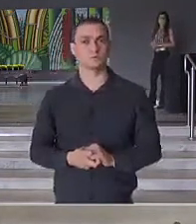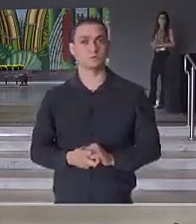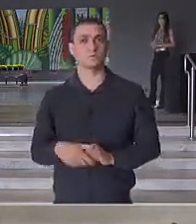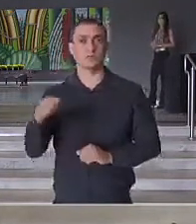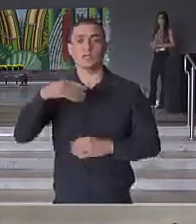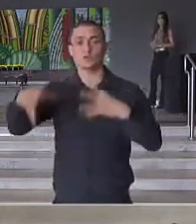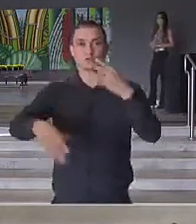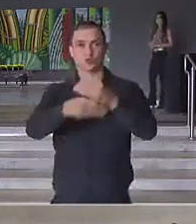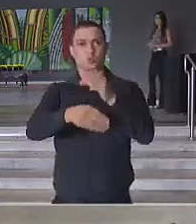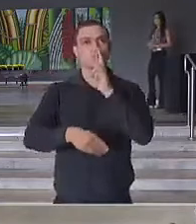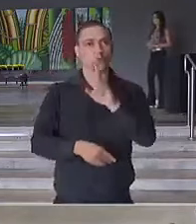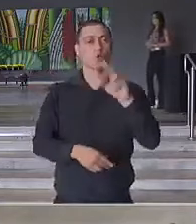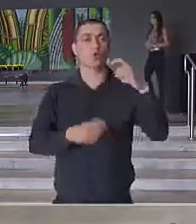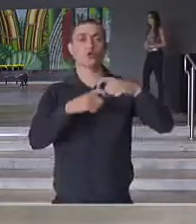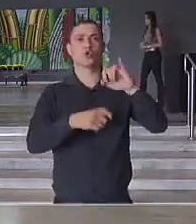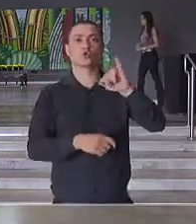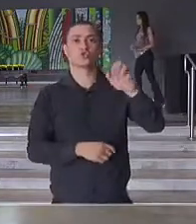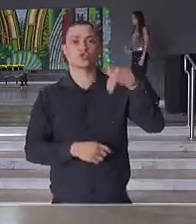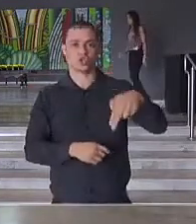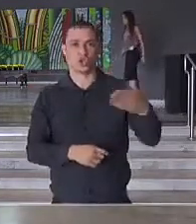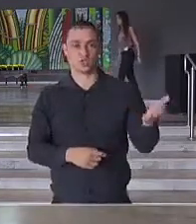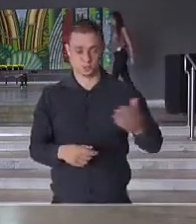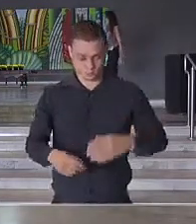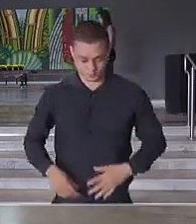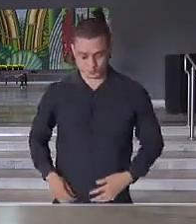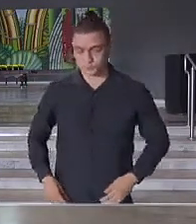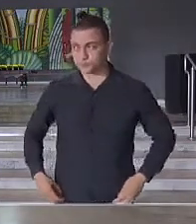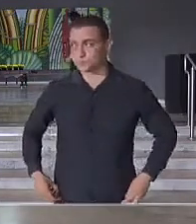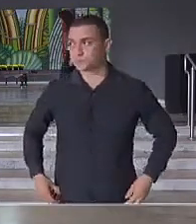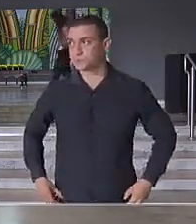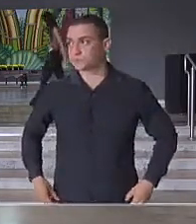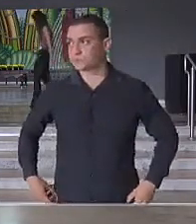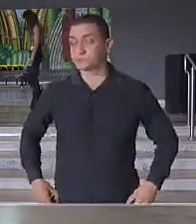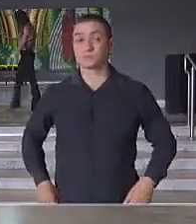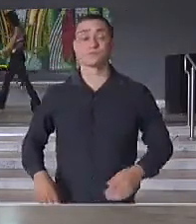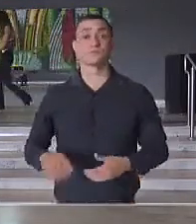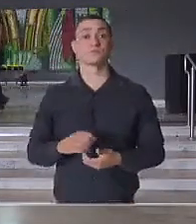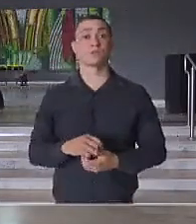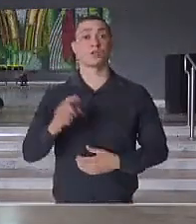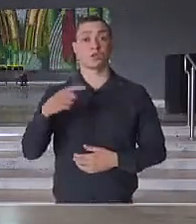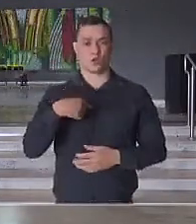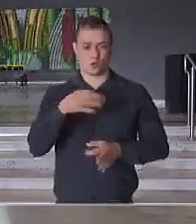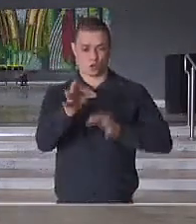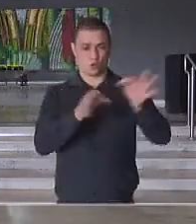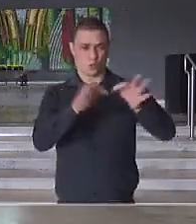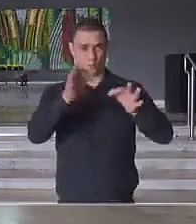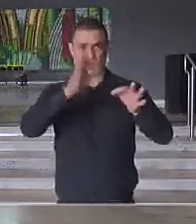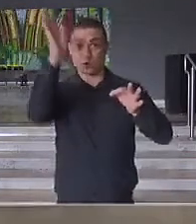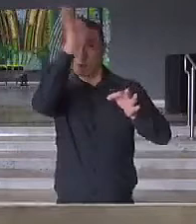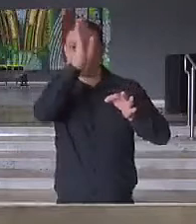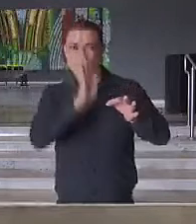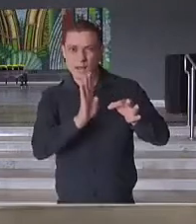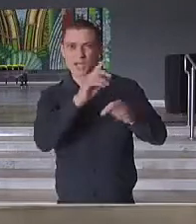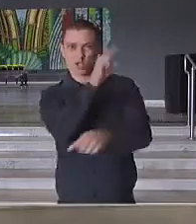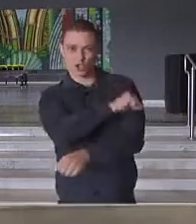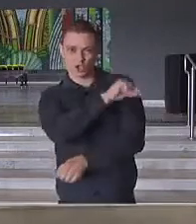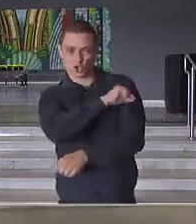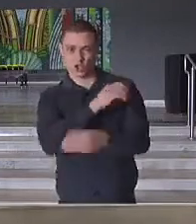complementa a resposta é o Dr. Jean Gorenstein. Germano. Nós temos um Plano Nacional de Imunização